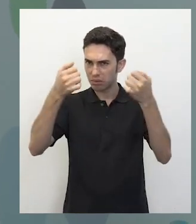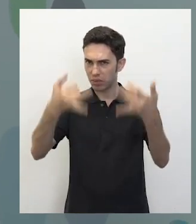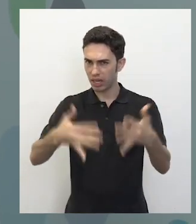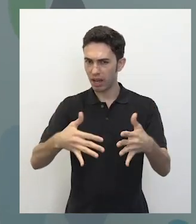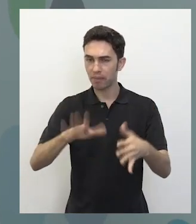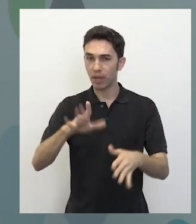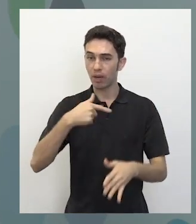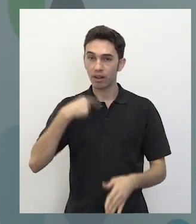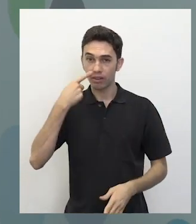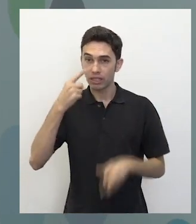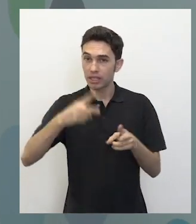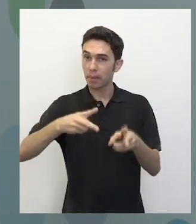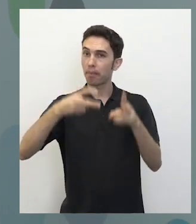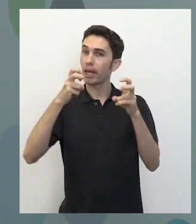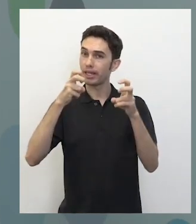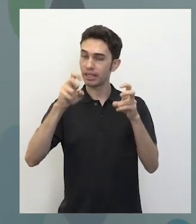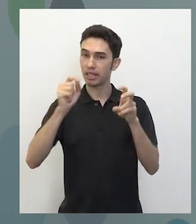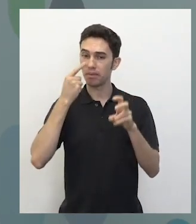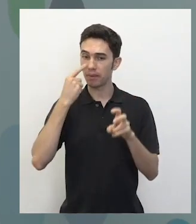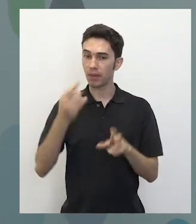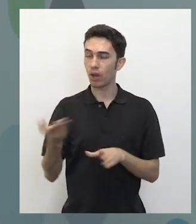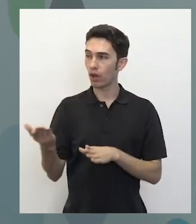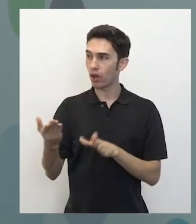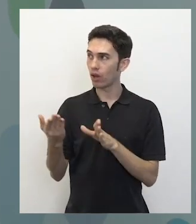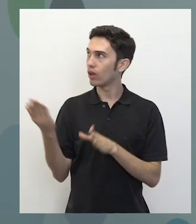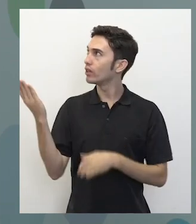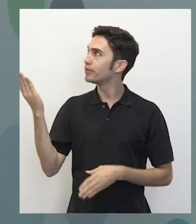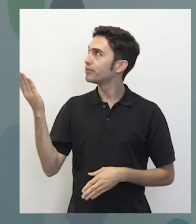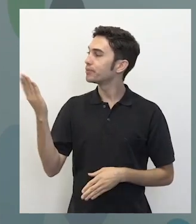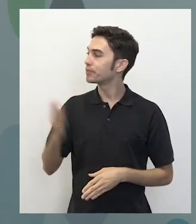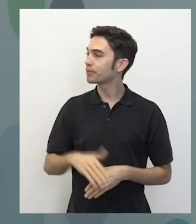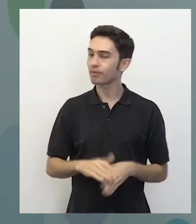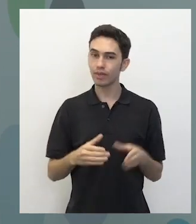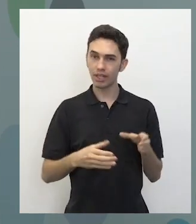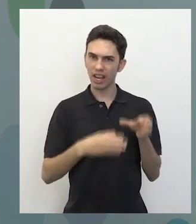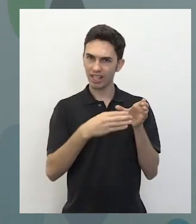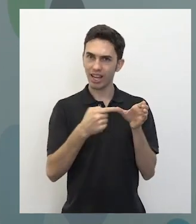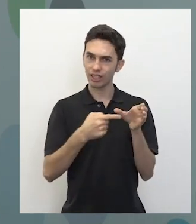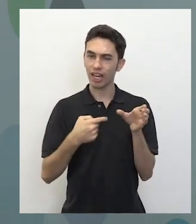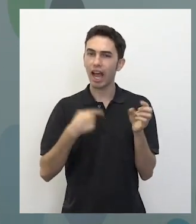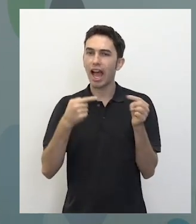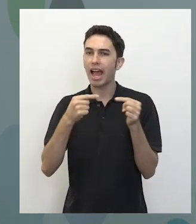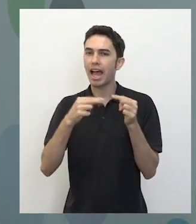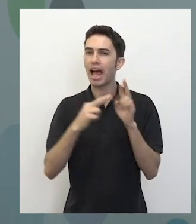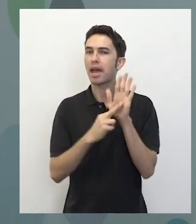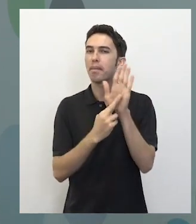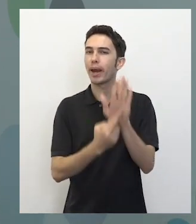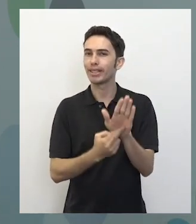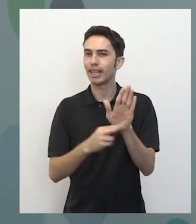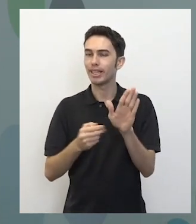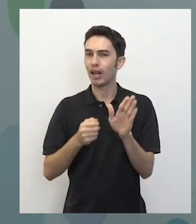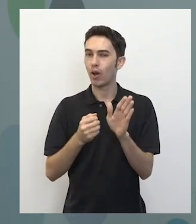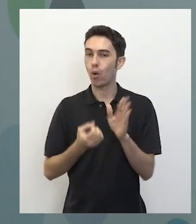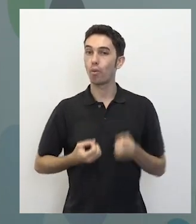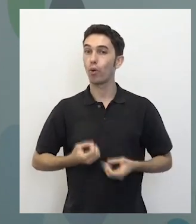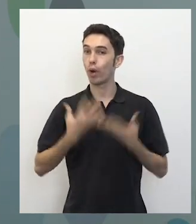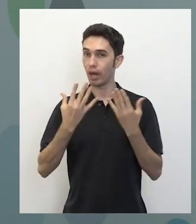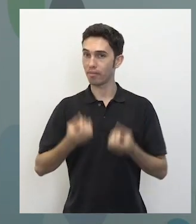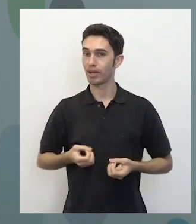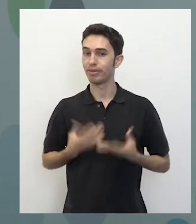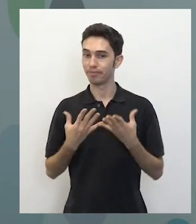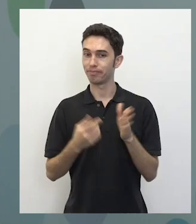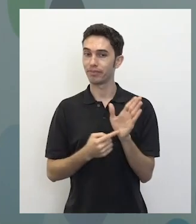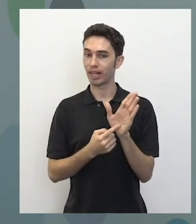nesse momento, tá? Então, eu tenho aqui essa caixinha que vocês estão vendo aqui, que ela representa o poema, tá? Então, eu